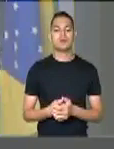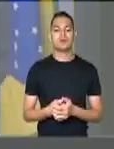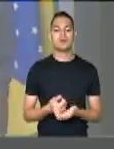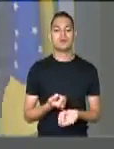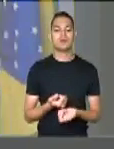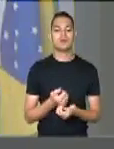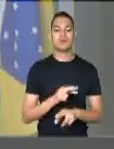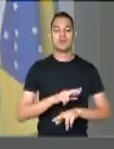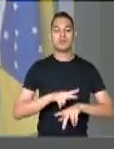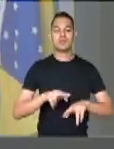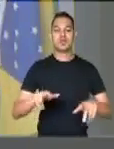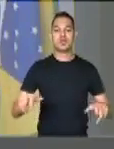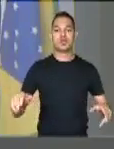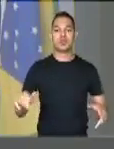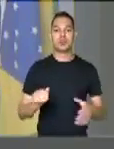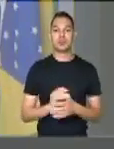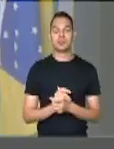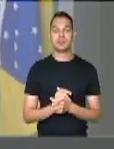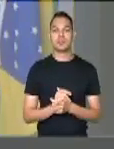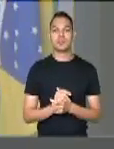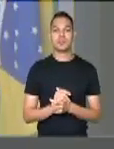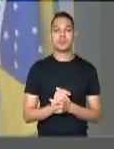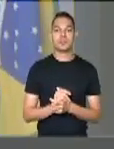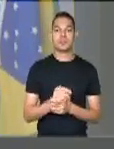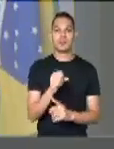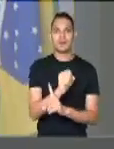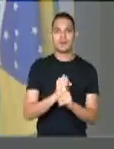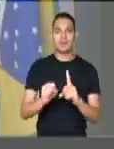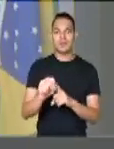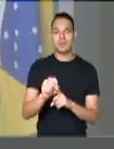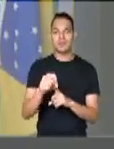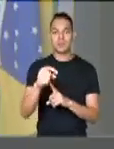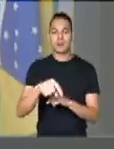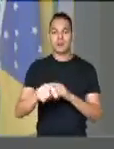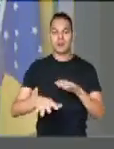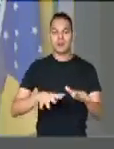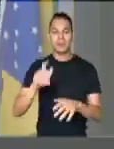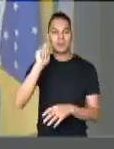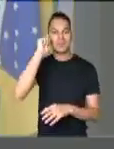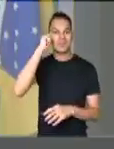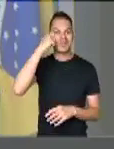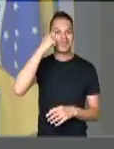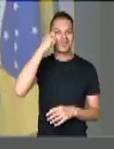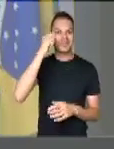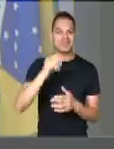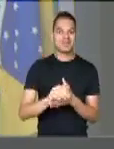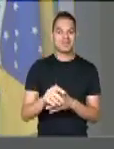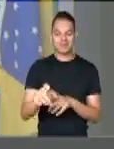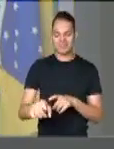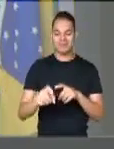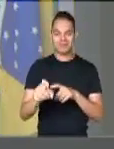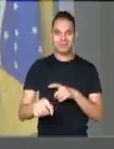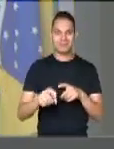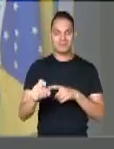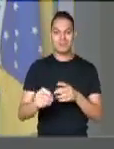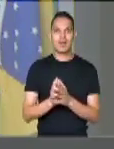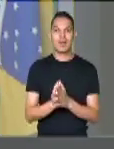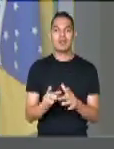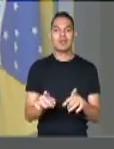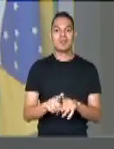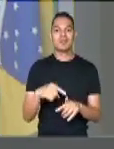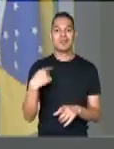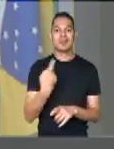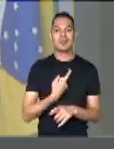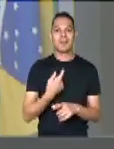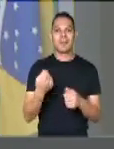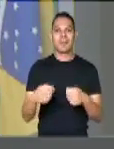tem todos os componentes da sociedade, grande parte deles estão aqui, dos movimentos negros, dos movimentos rurais, e nós